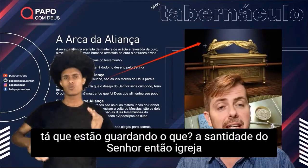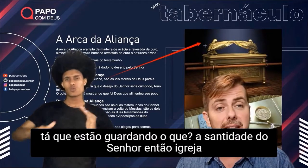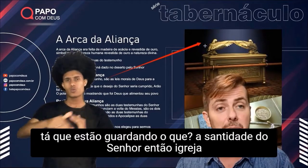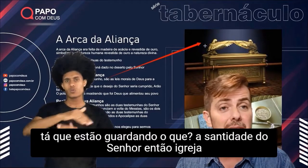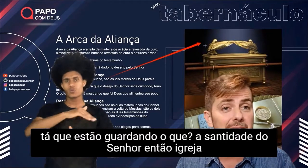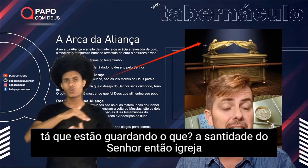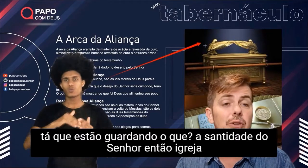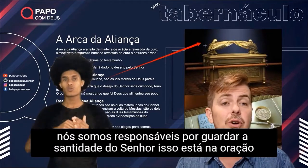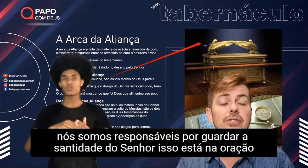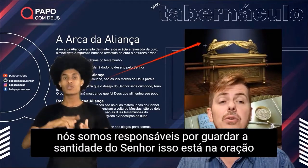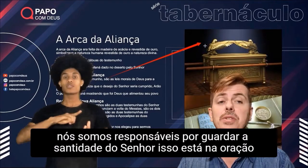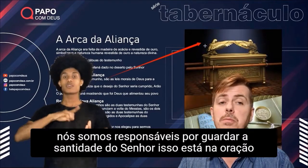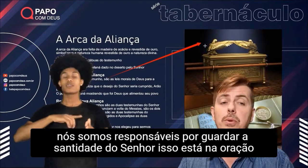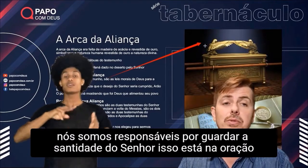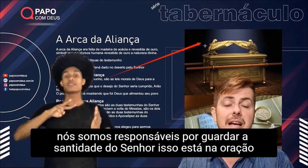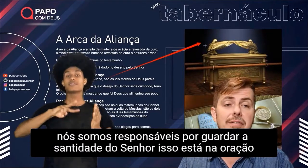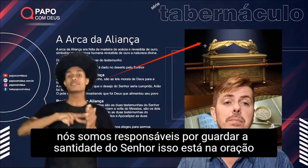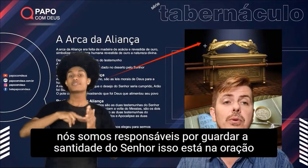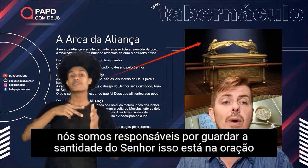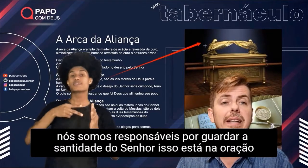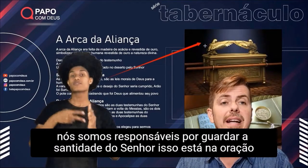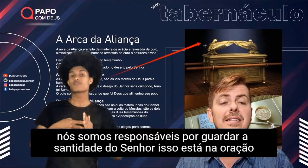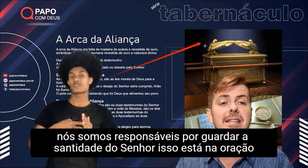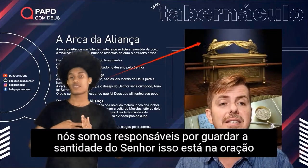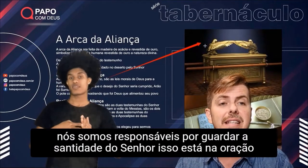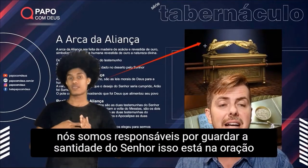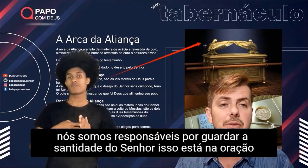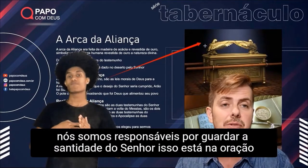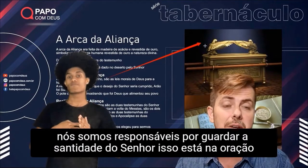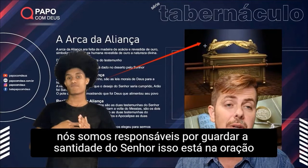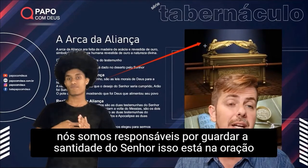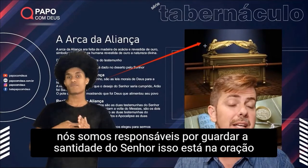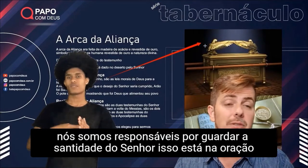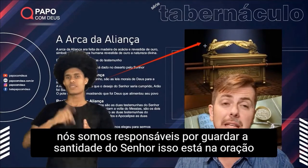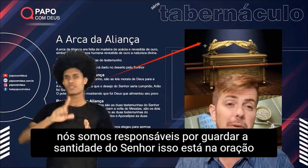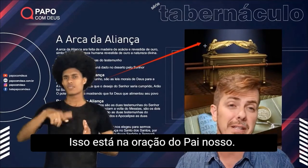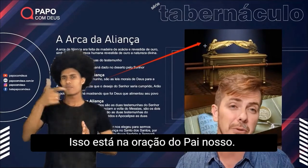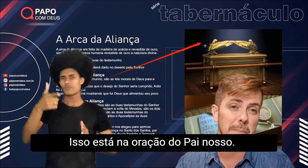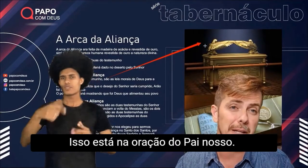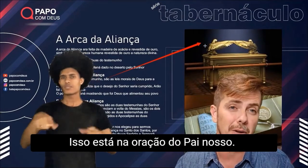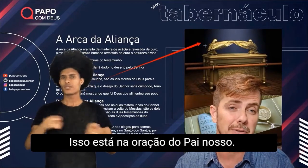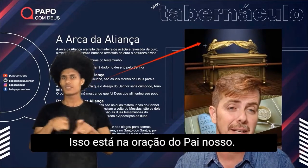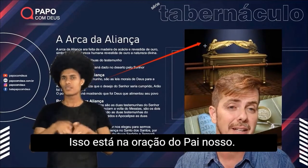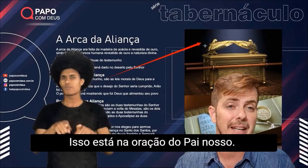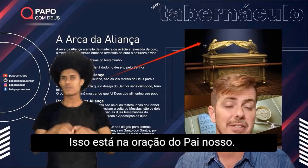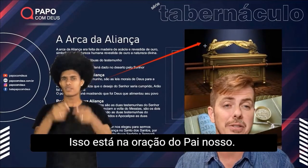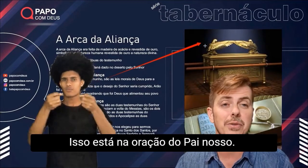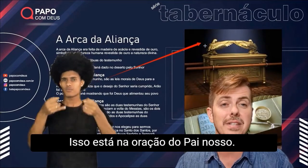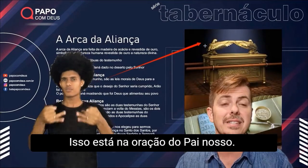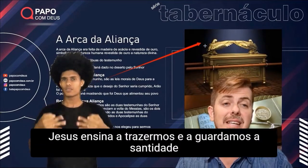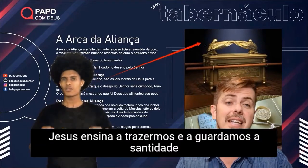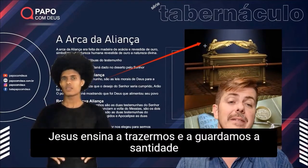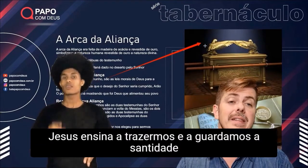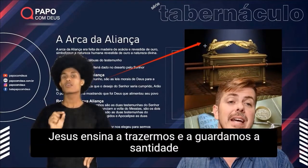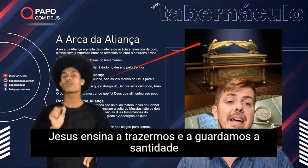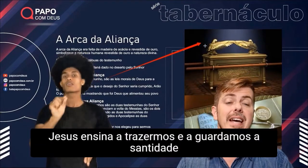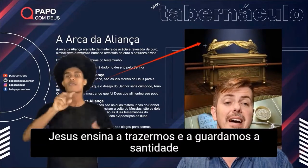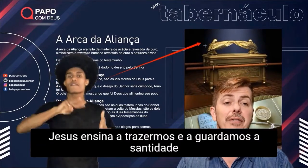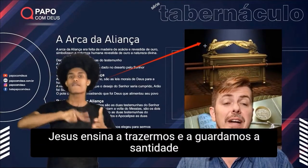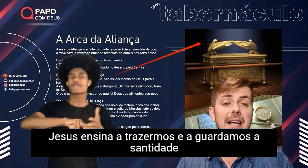Senhor. Então, igreja, nós somos responsáveis por guardar a santidade do Senhor. Isso está na oração do Pai Nosso, né? Jesus